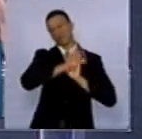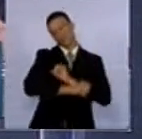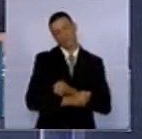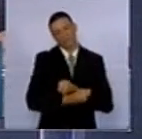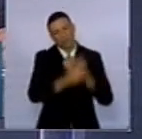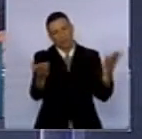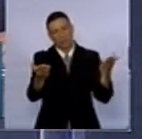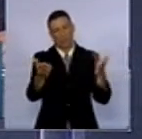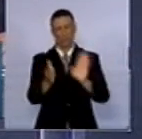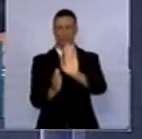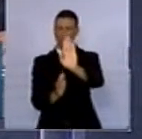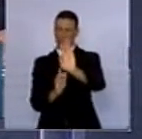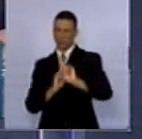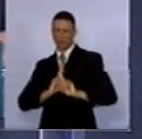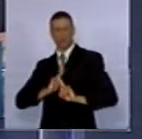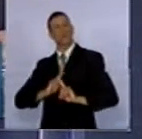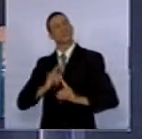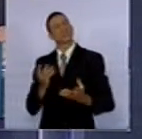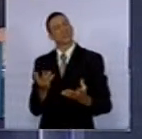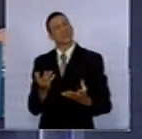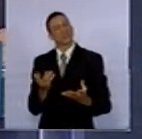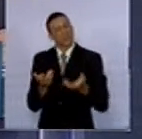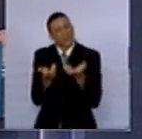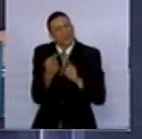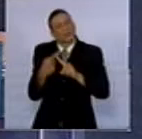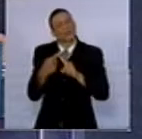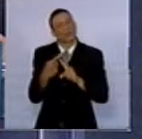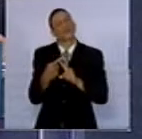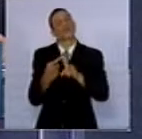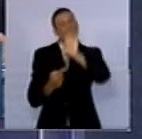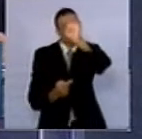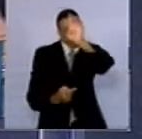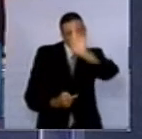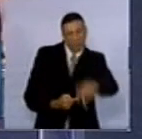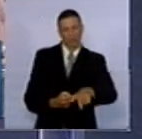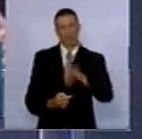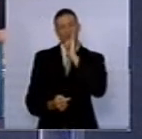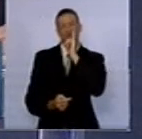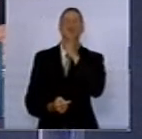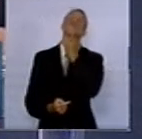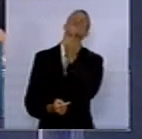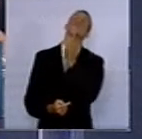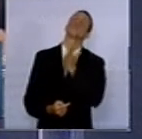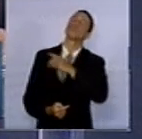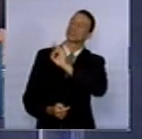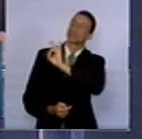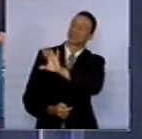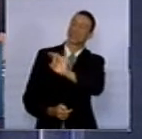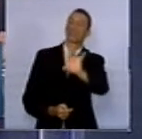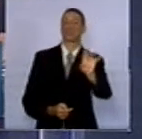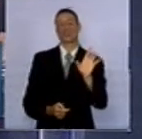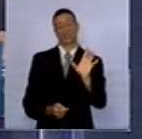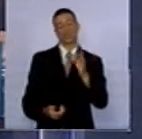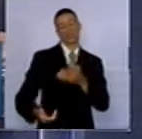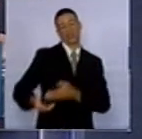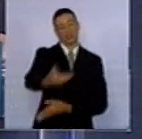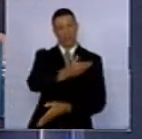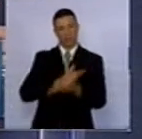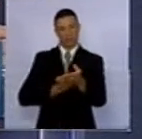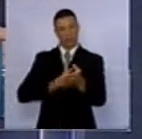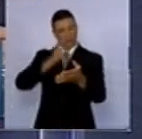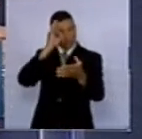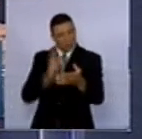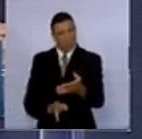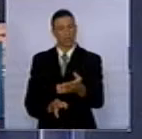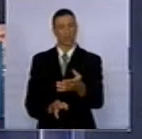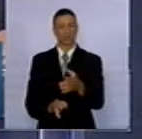que a gente quer isso a gente quer isso porque efetivamente Tá certo ou a gente deseja isso porque efetivamente Tá certo